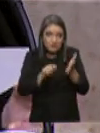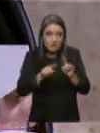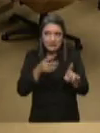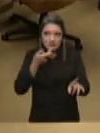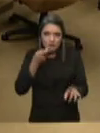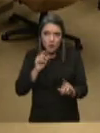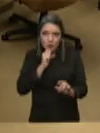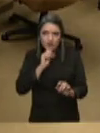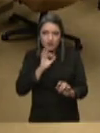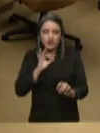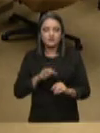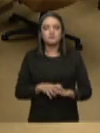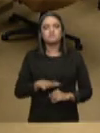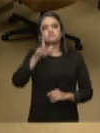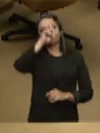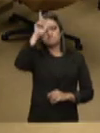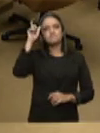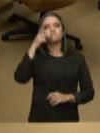presidente, agora,